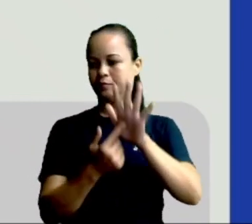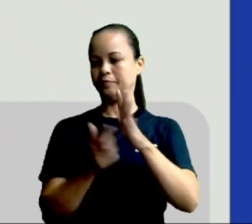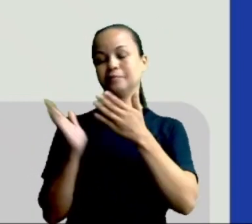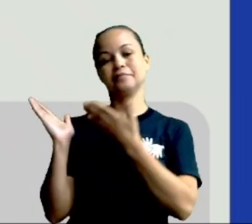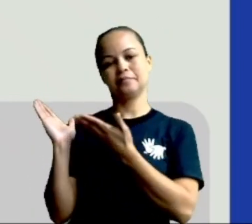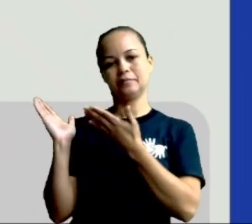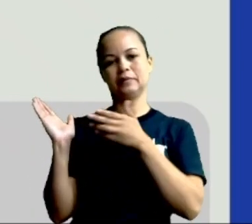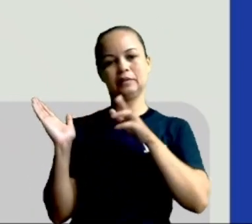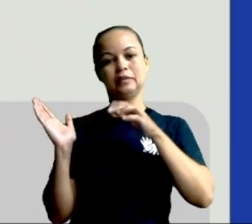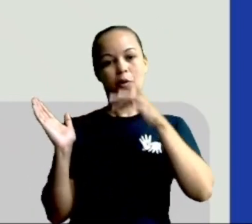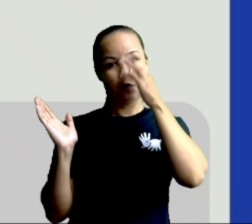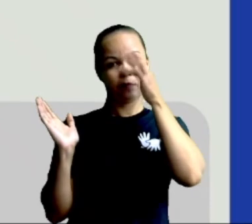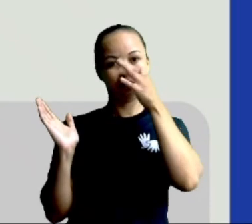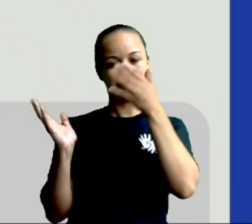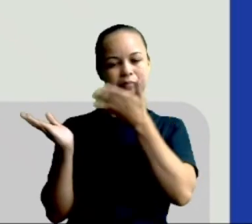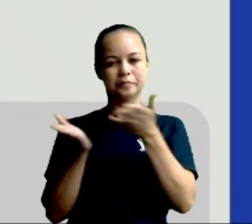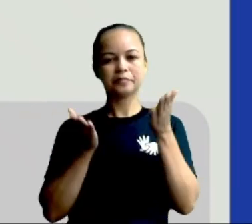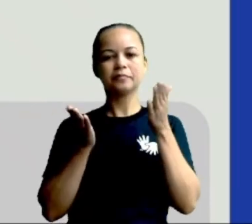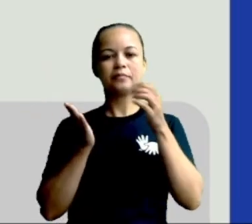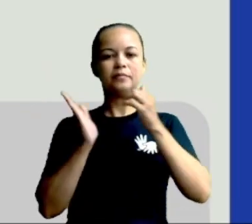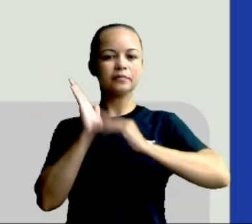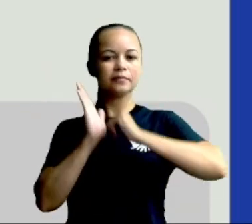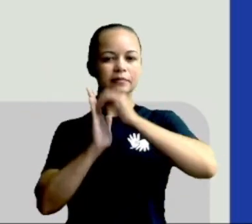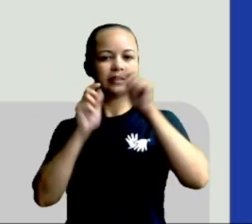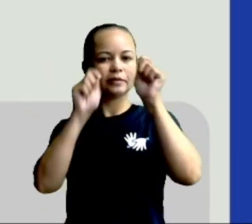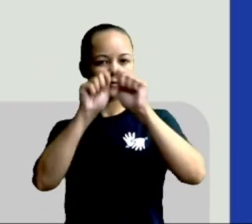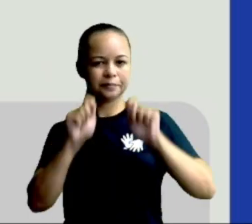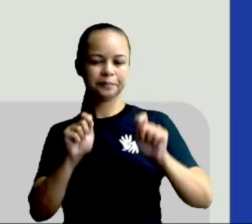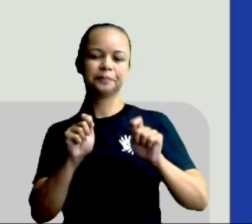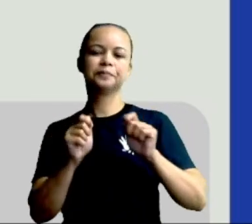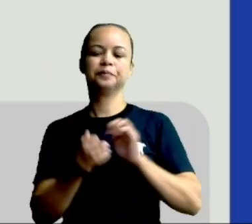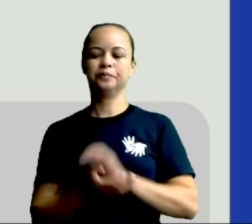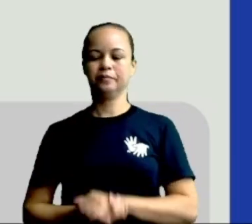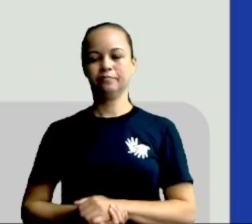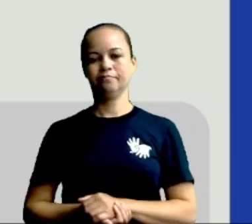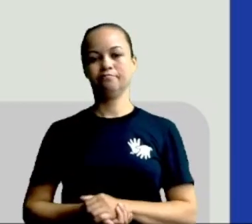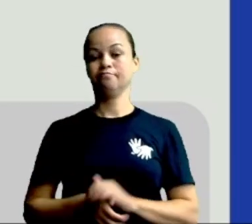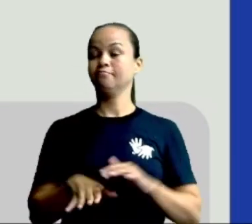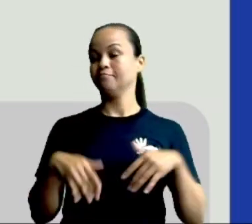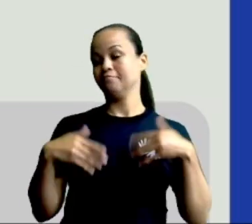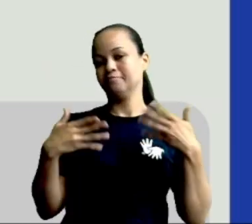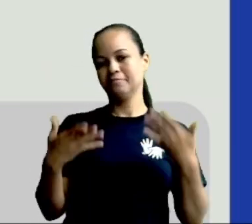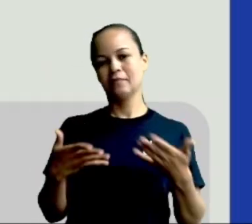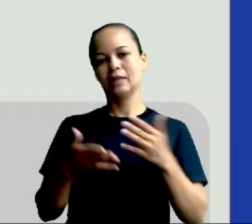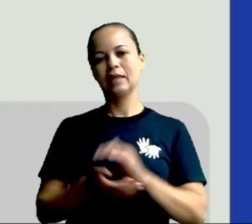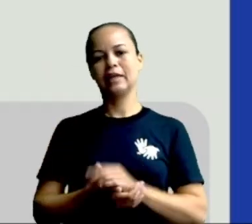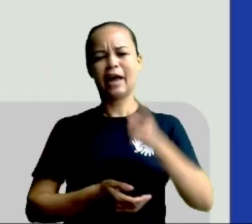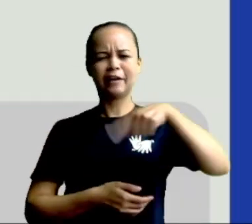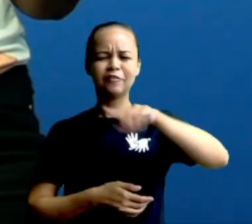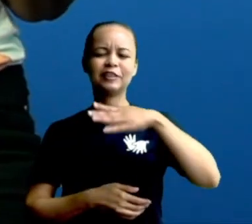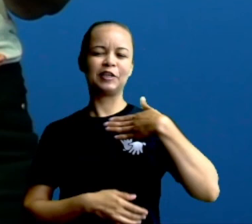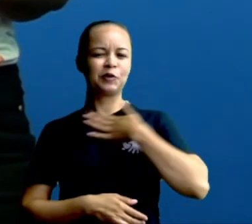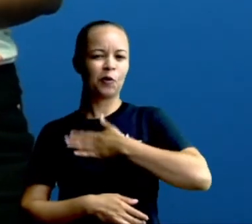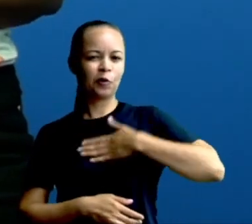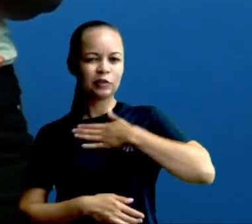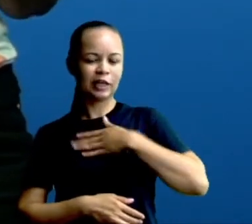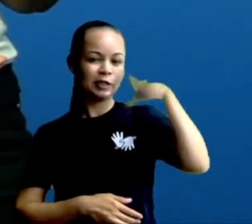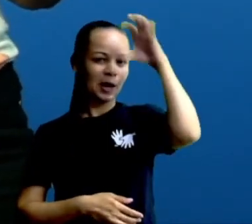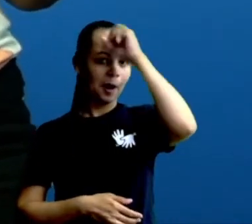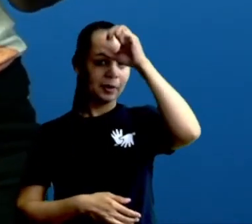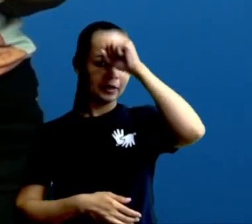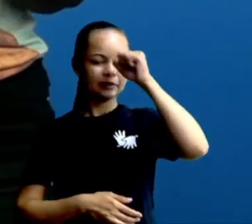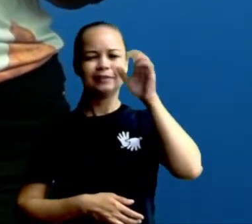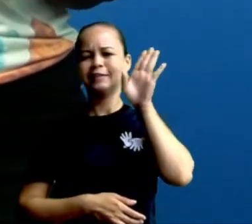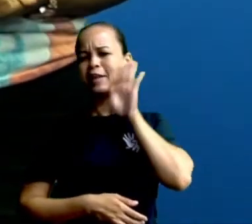utilizadas também na artes, isso mesmo. Pois é, pessoal, e aí, gostaram de aprender